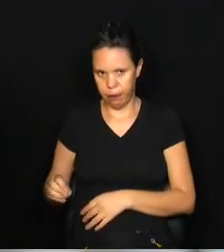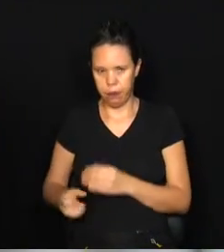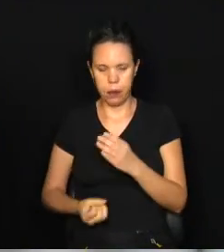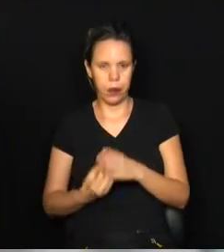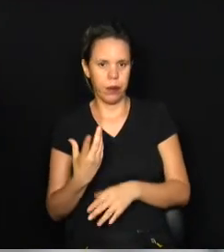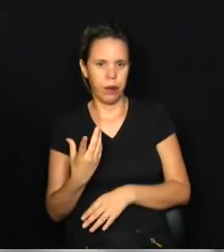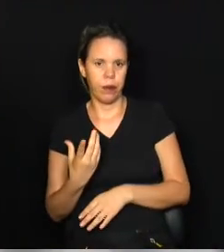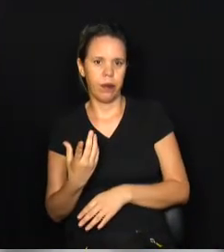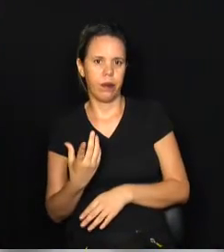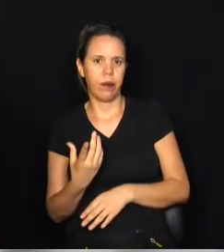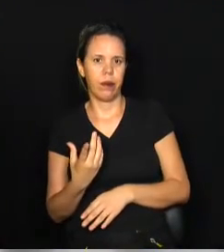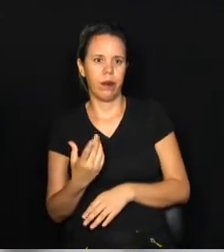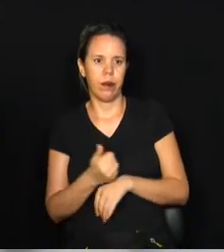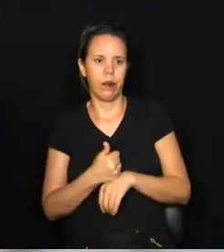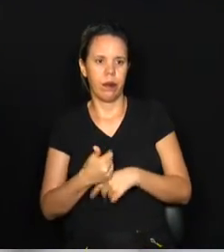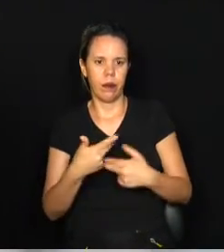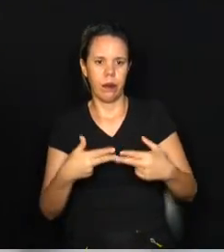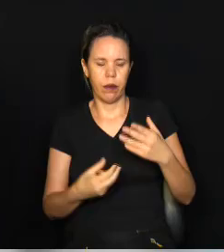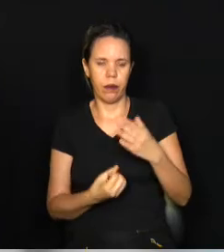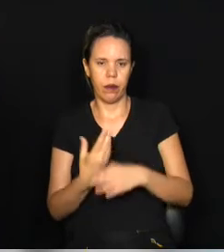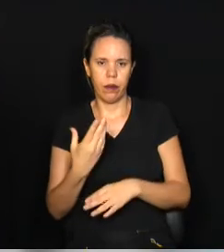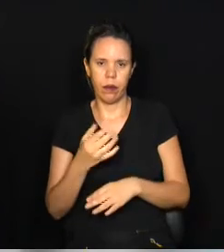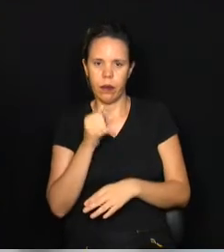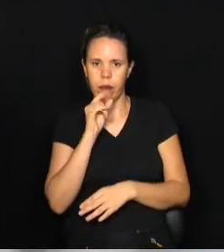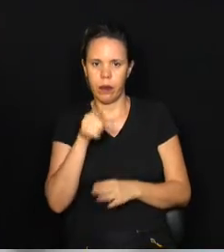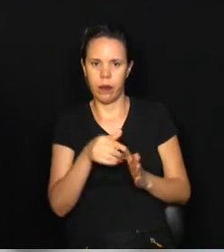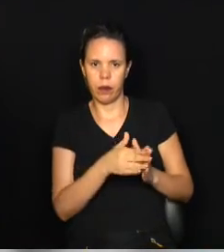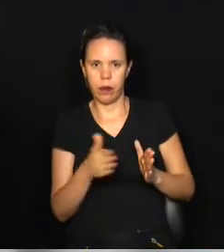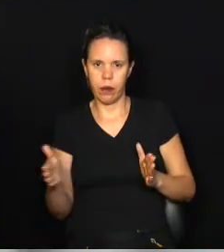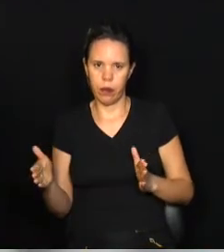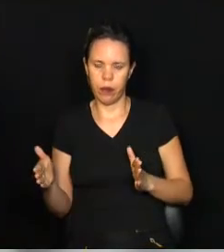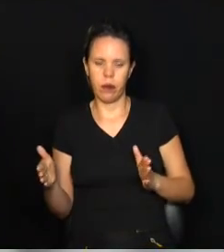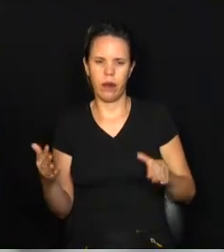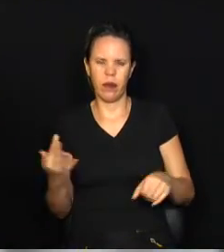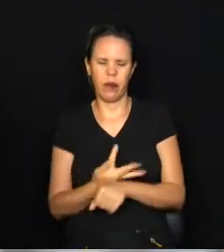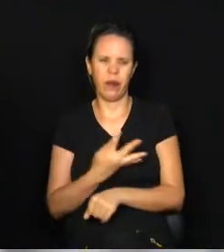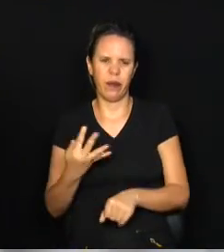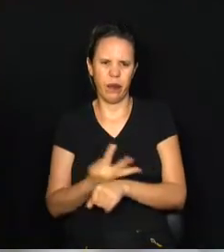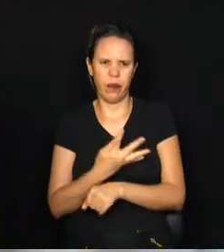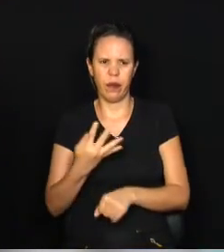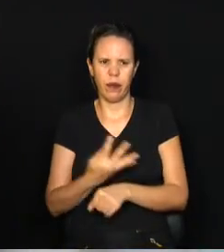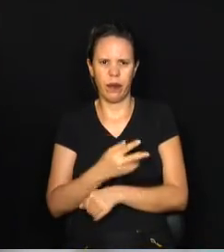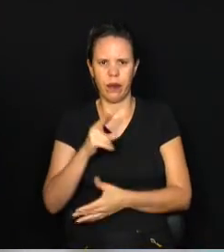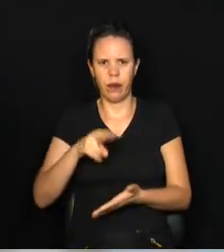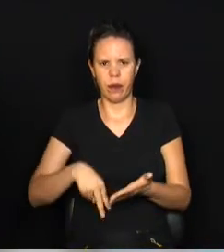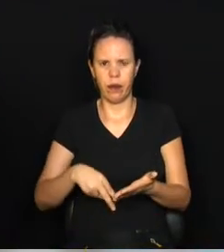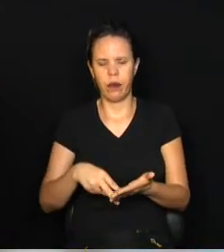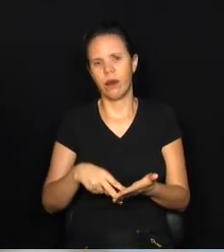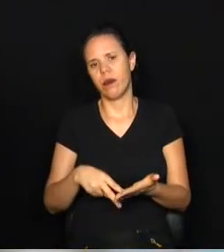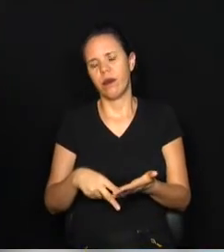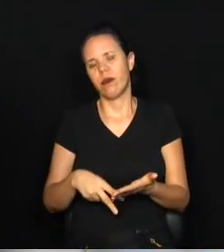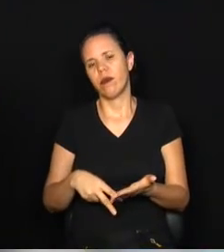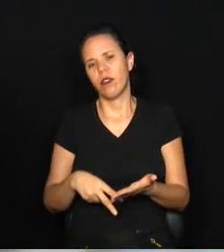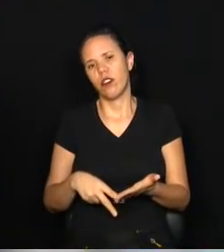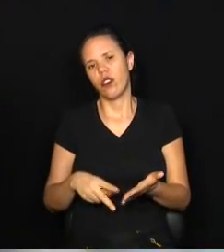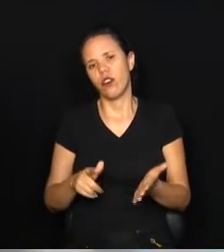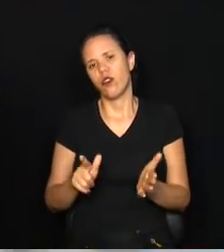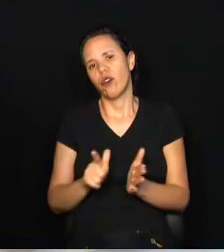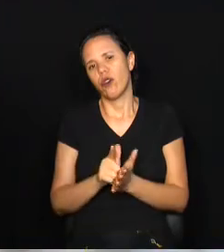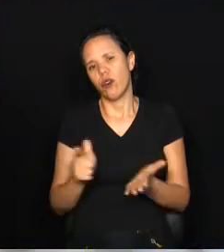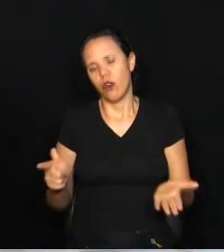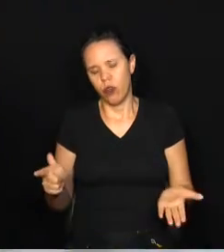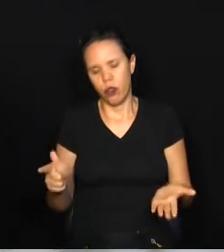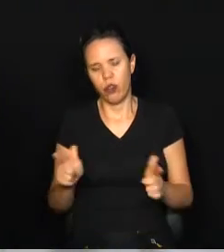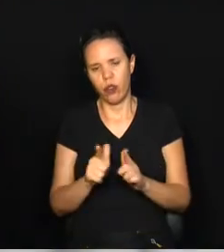das especializações. E foi um período muito sangrento, né? Quem leu os 3 volumes de Getúlio Vargas sabe que o sujeito,